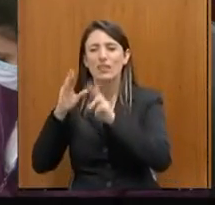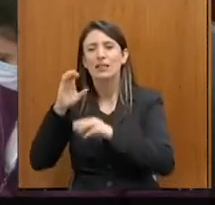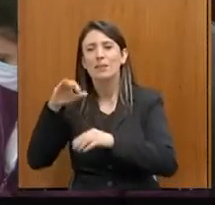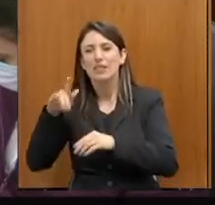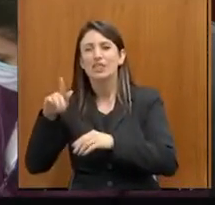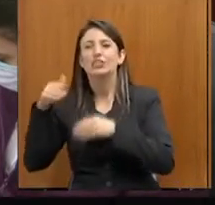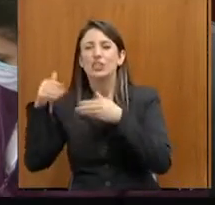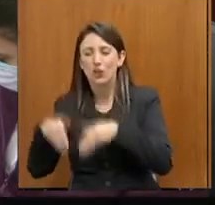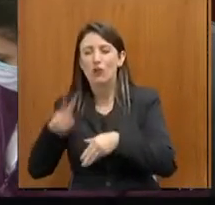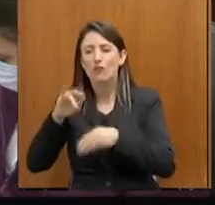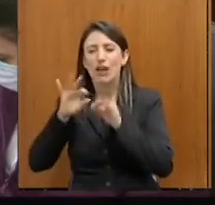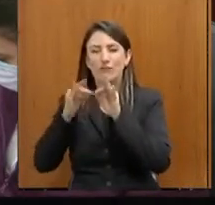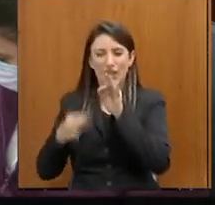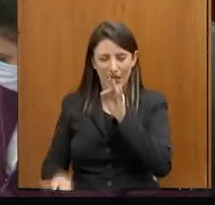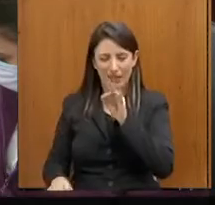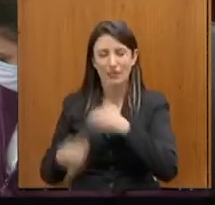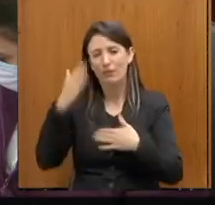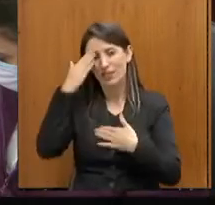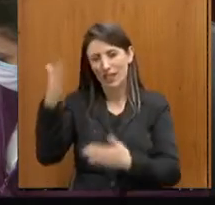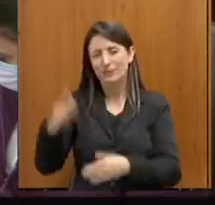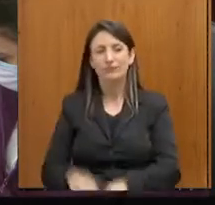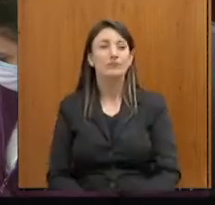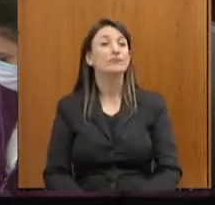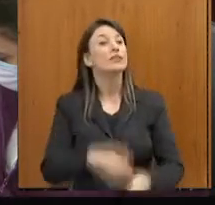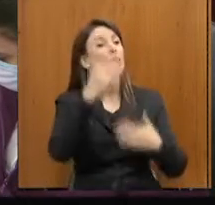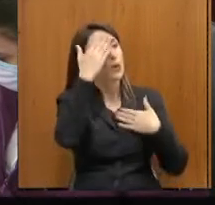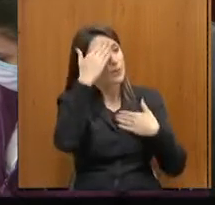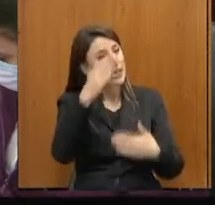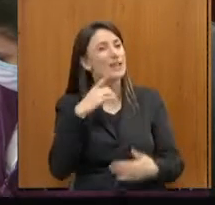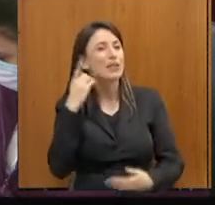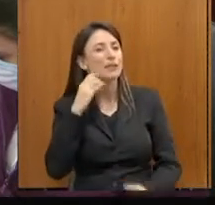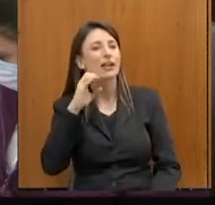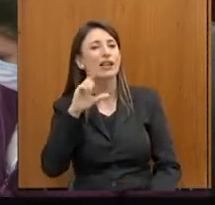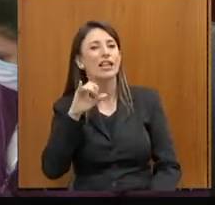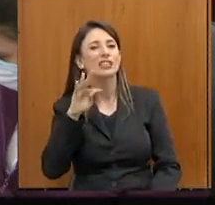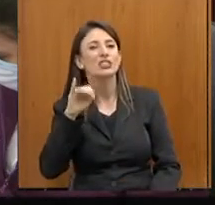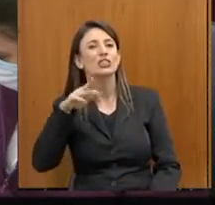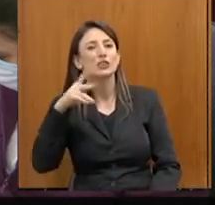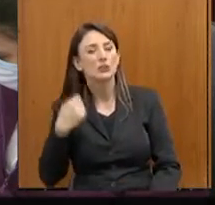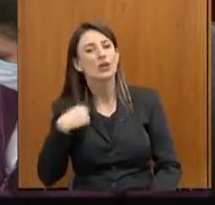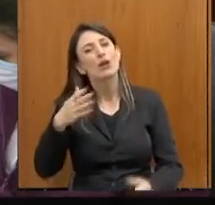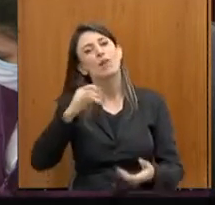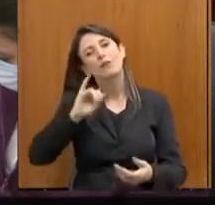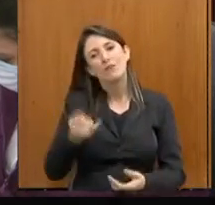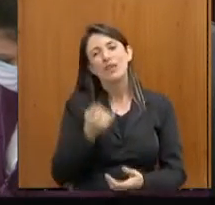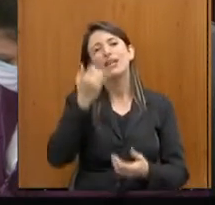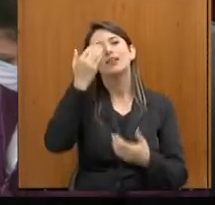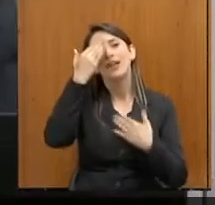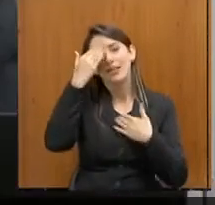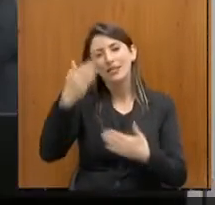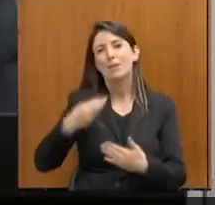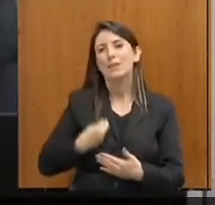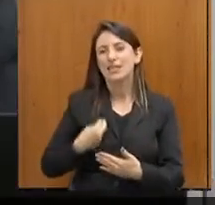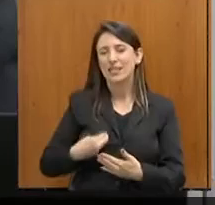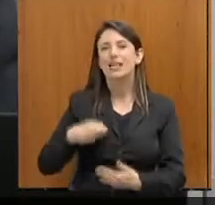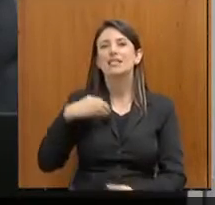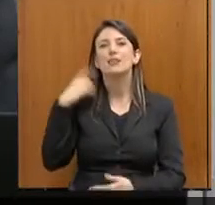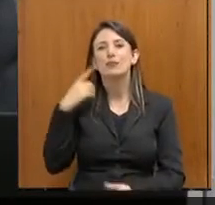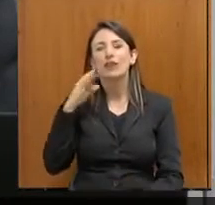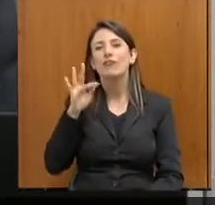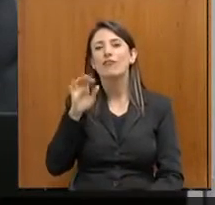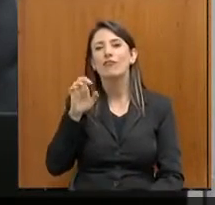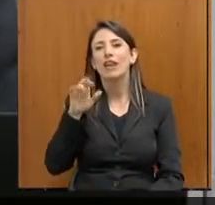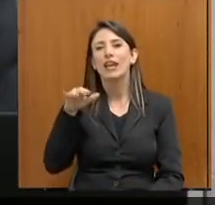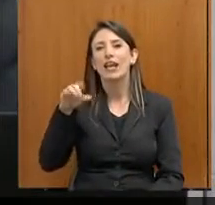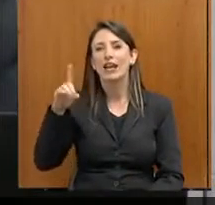e obrigados Deputado Cleitinho aproveito para agradecer a presença do nosso secretário Fernando passado parabenizar